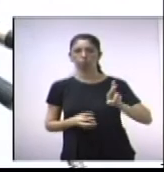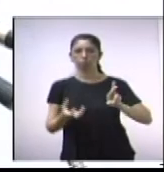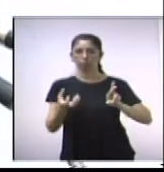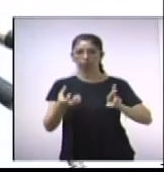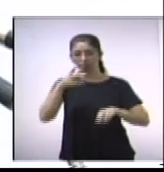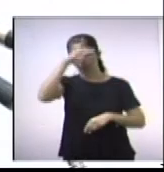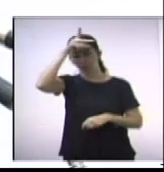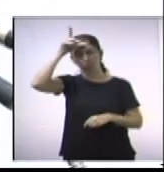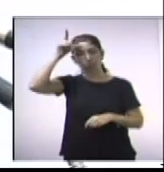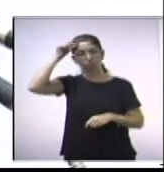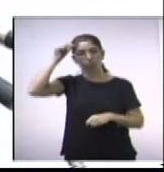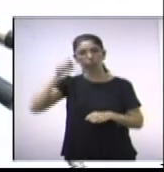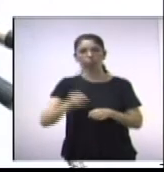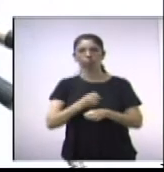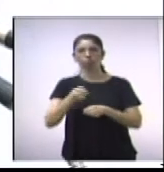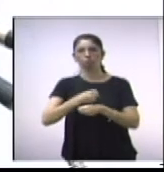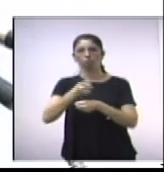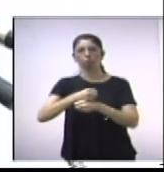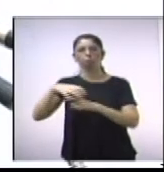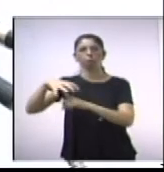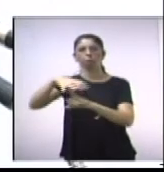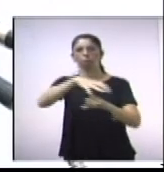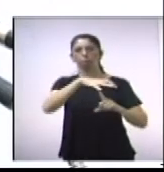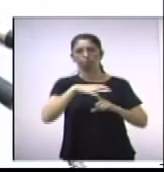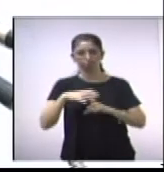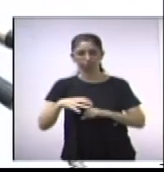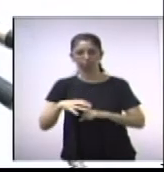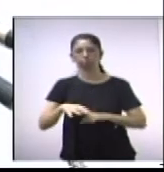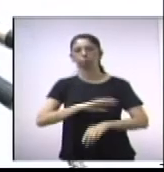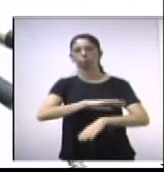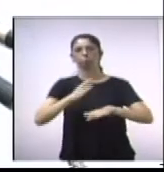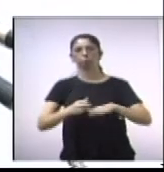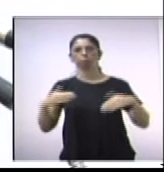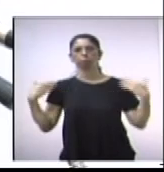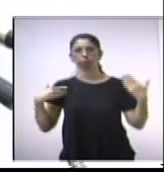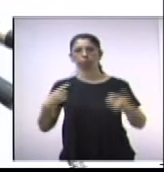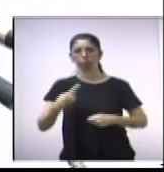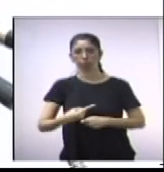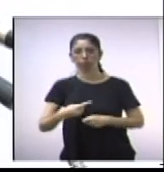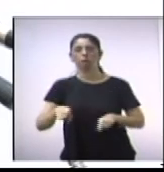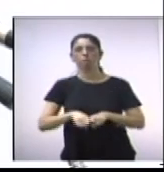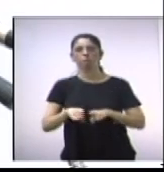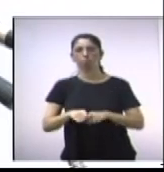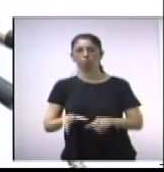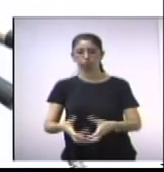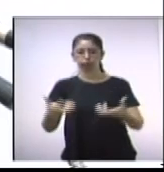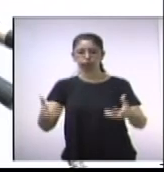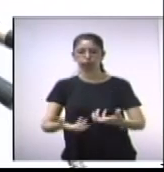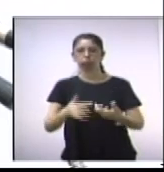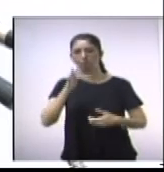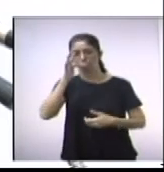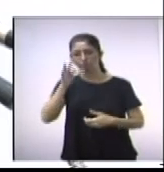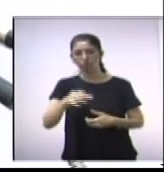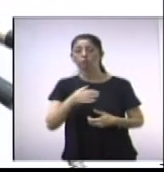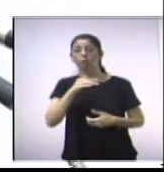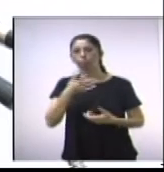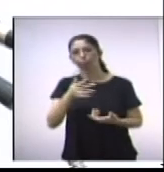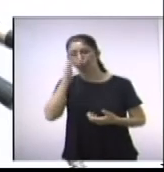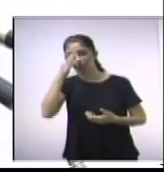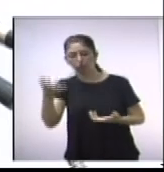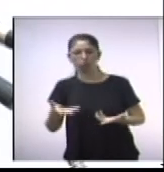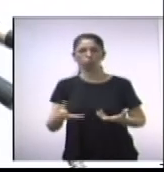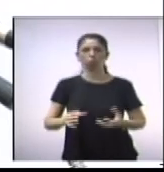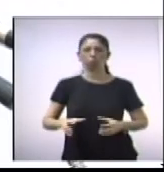executivo acerca da reforma da Praça Ângelo Calegari no bairro Monte Alegre 1, bem como a poda do mato, o nivelamento das calçadas,